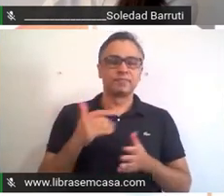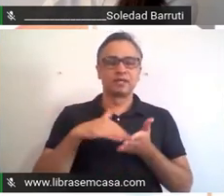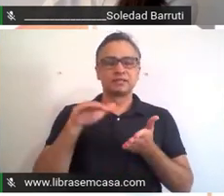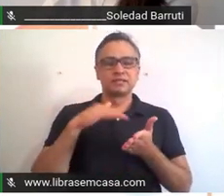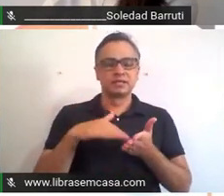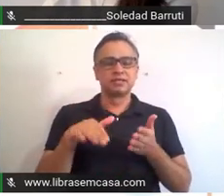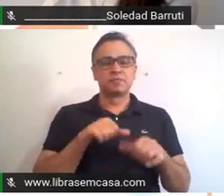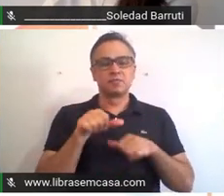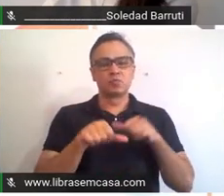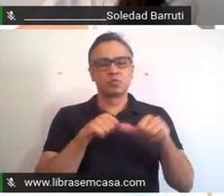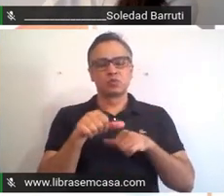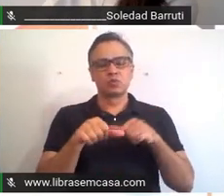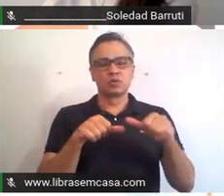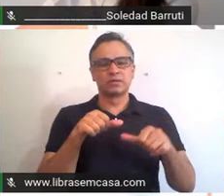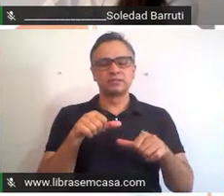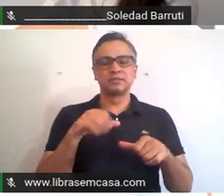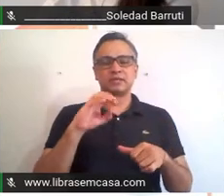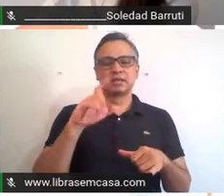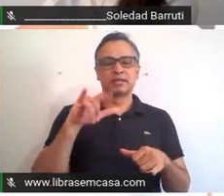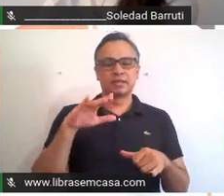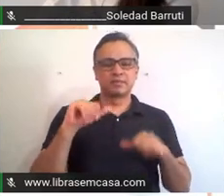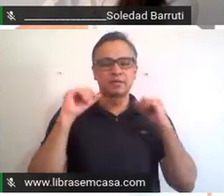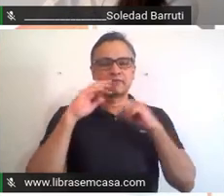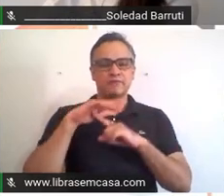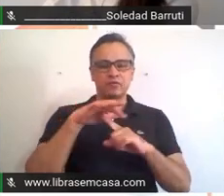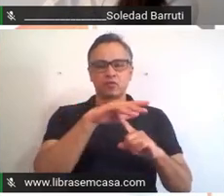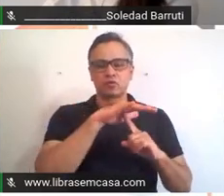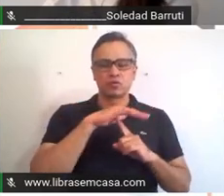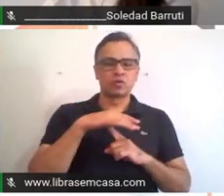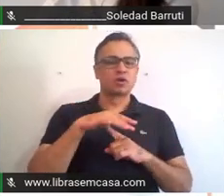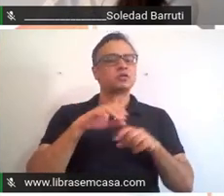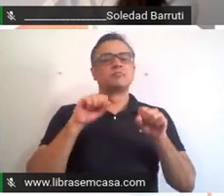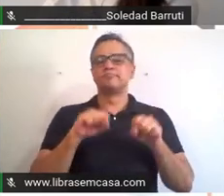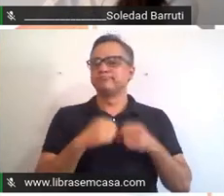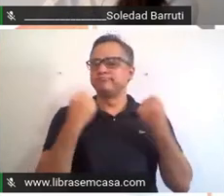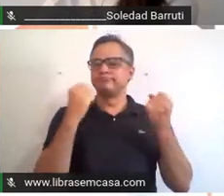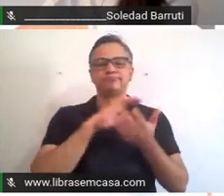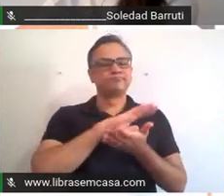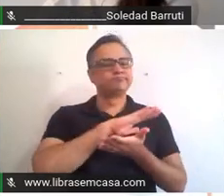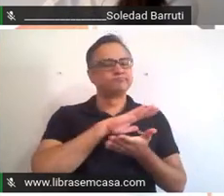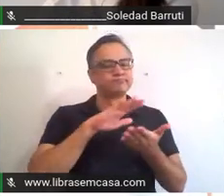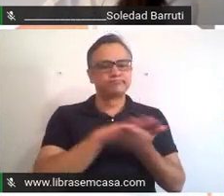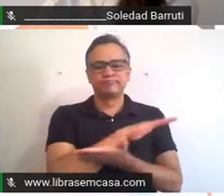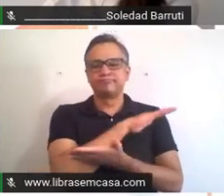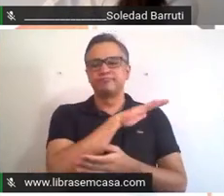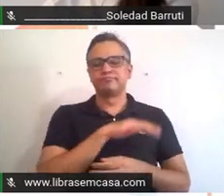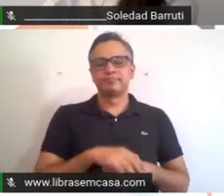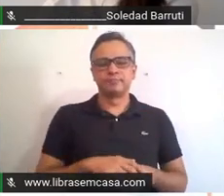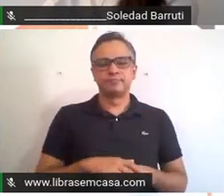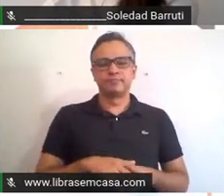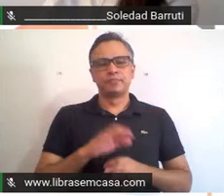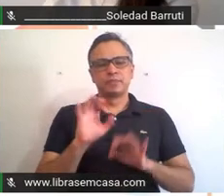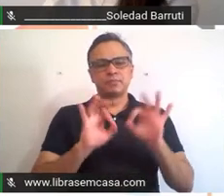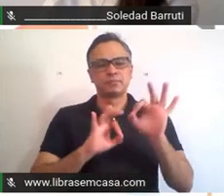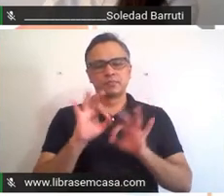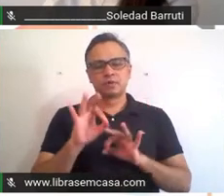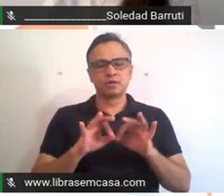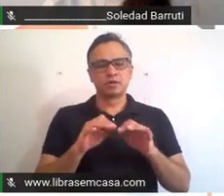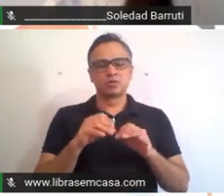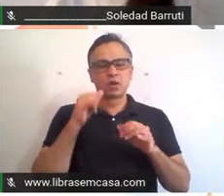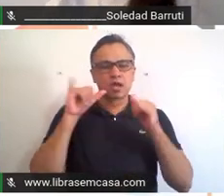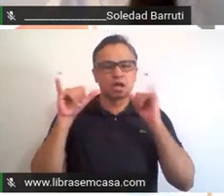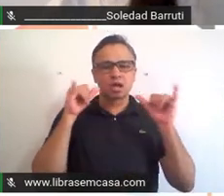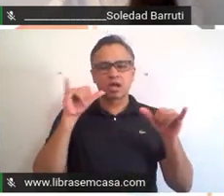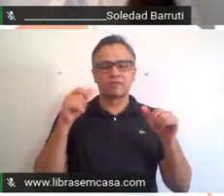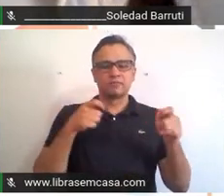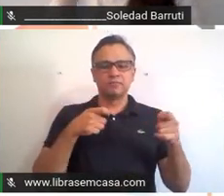e Florestas do Ministério do Meio Ambiente foi extinto também, planos de prevenção de controle de desmatamento também foram engavetados.